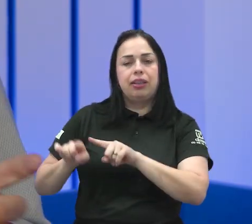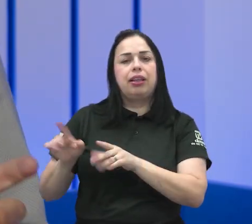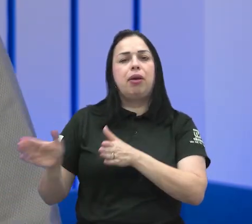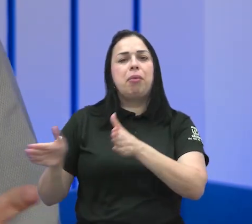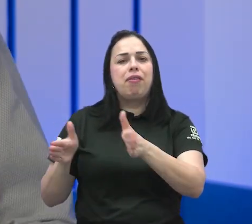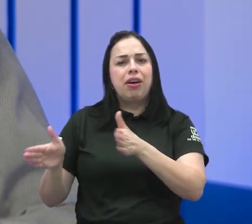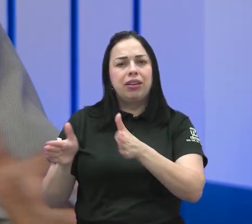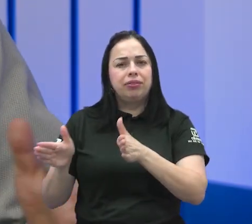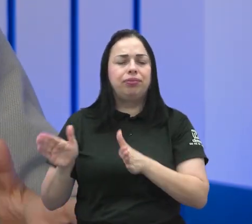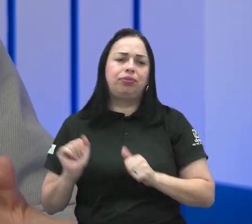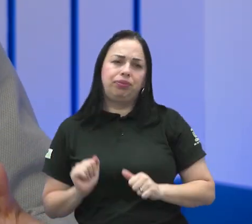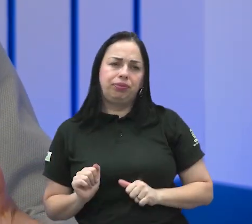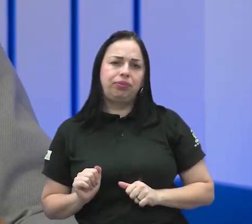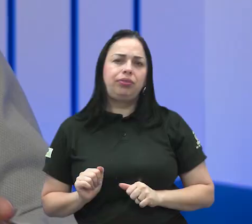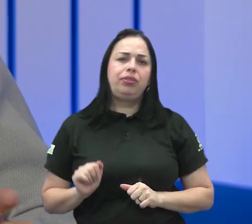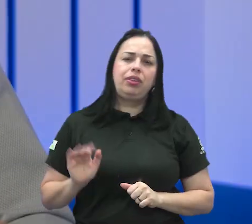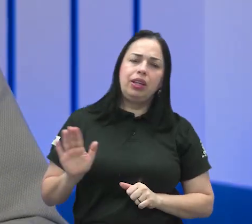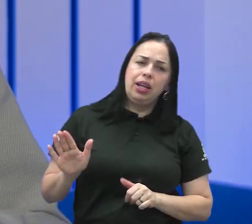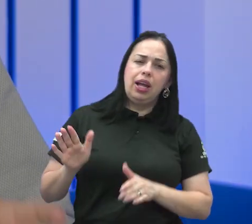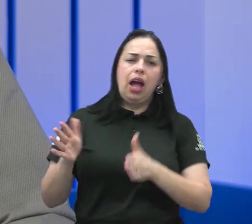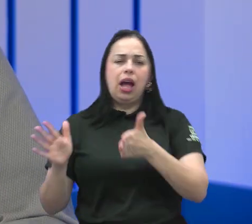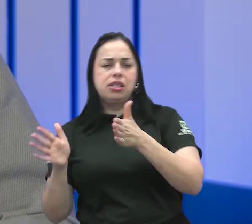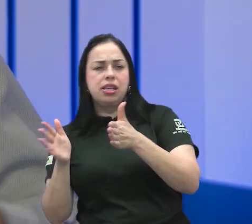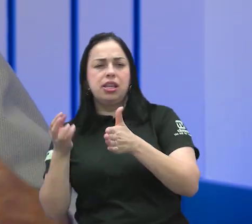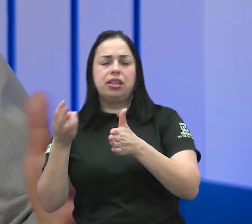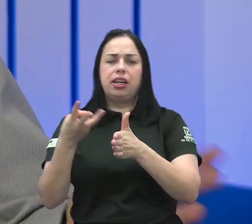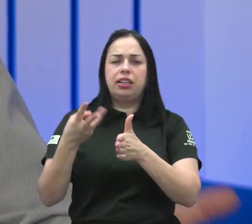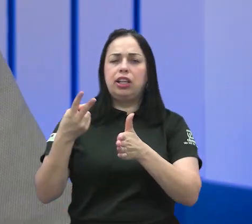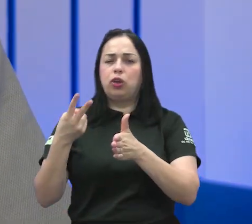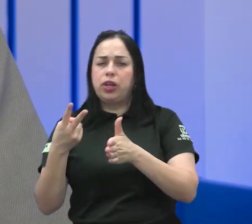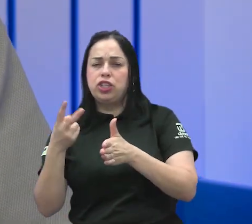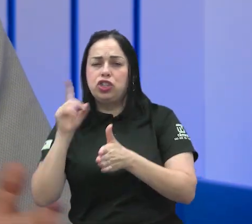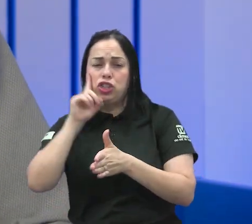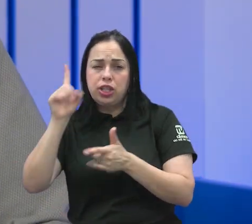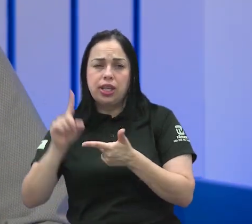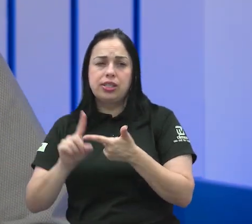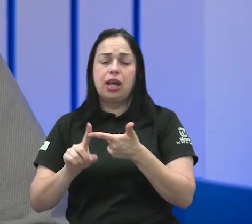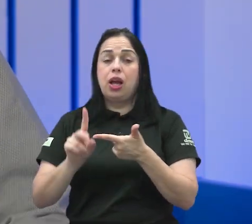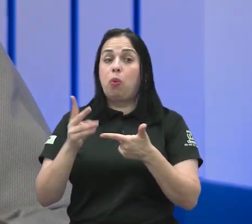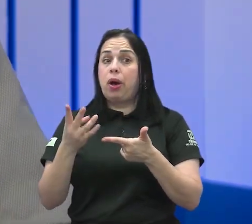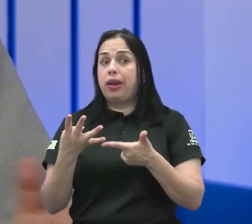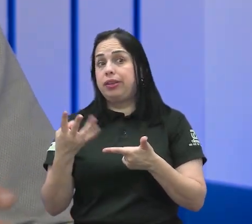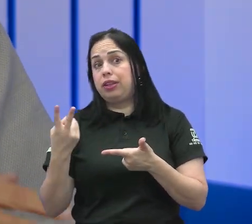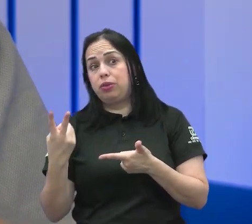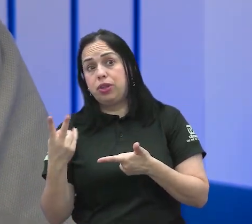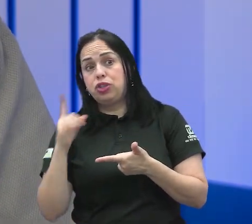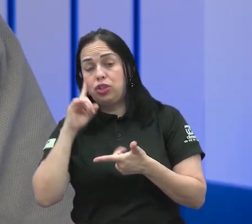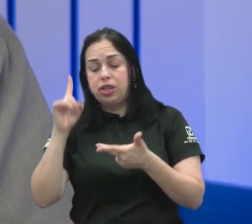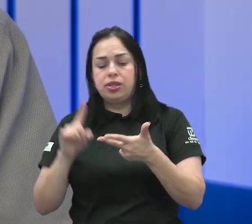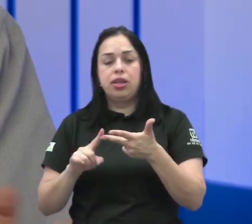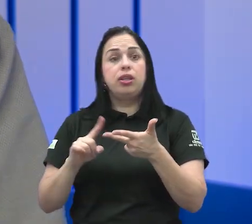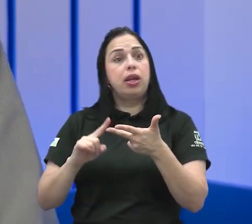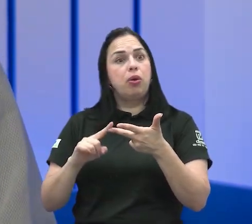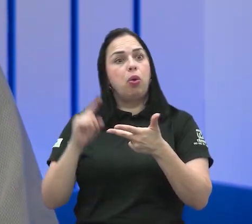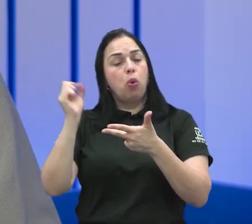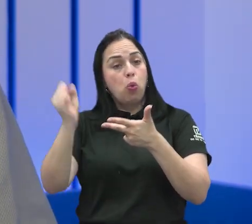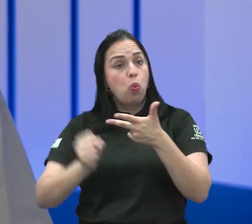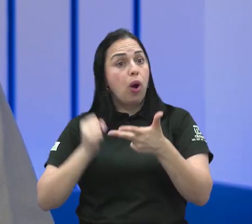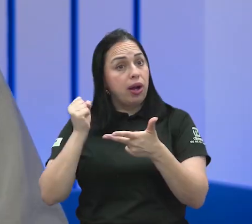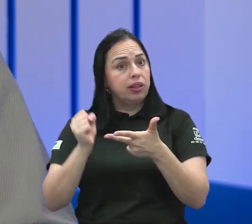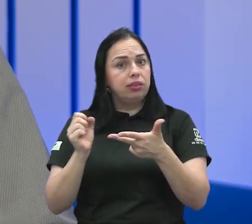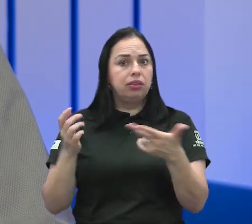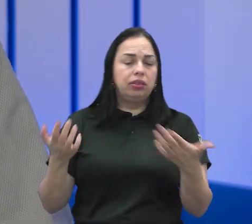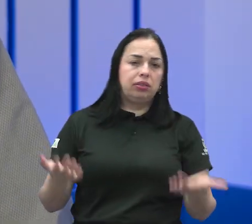E cada componente tem uma validade. Então, concentrado de hemácias geralmente são de 35 a 42 dias, plaquetas 5 dias e plasma 1